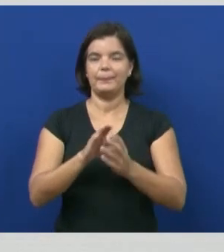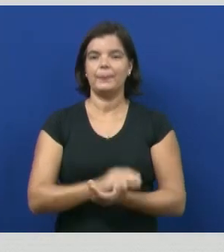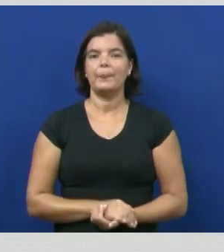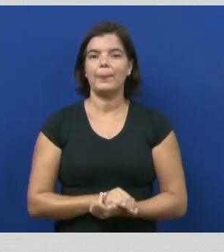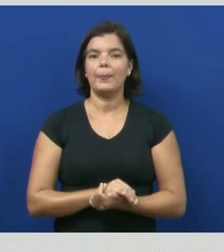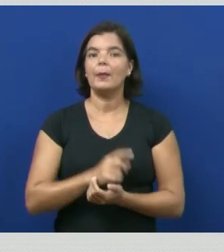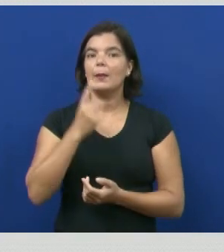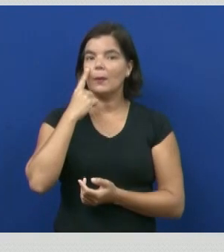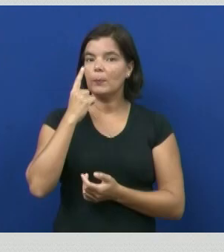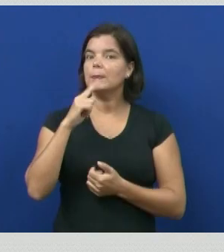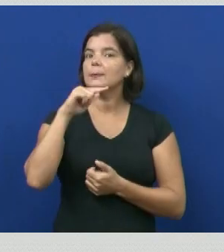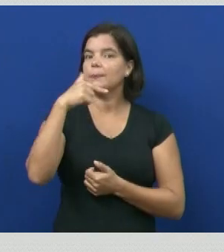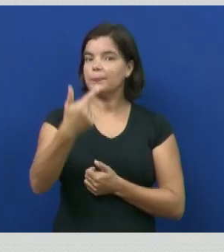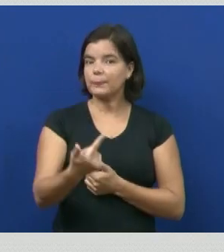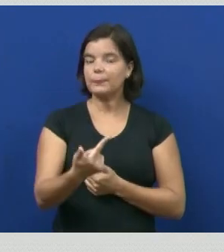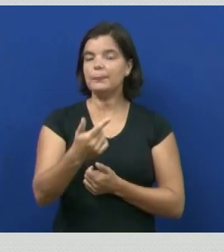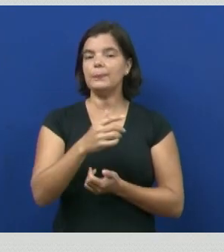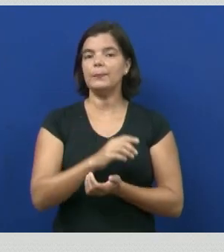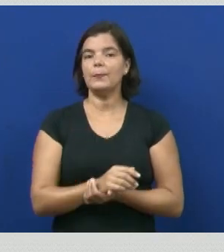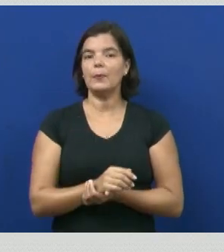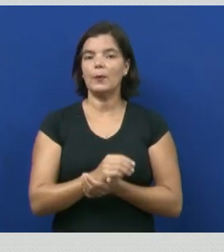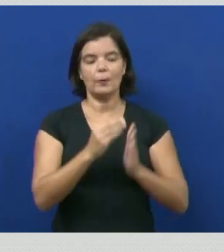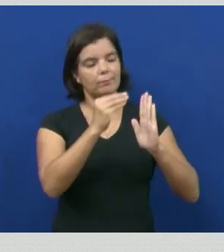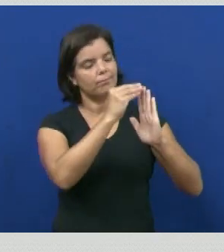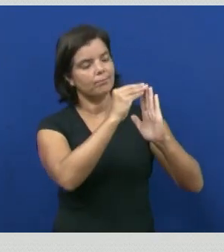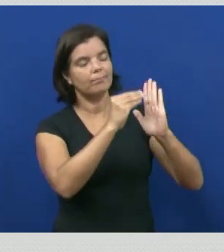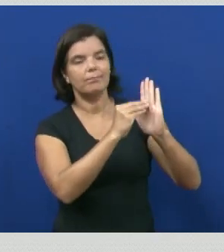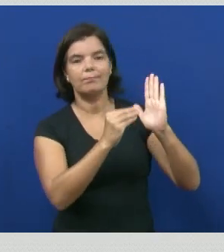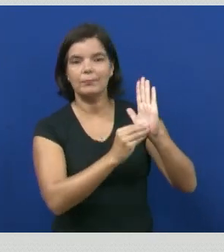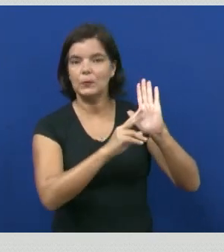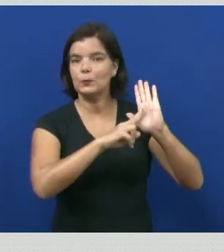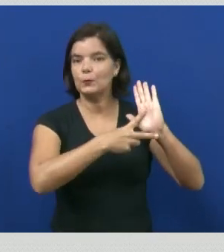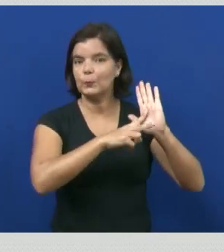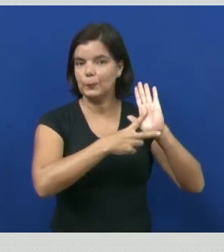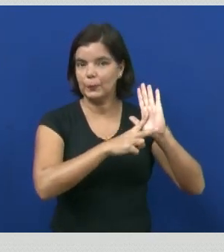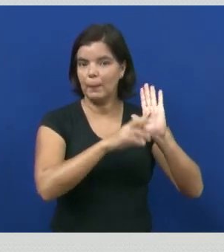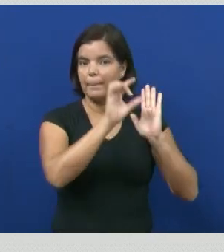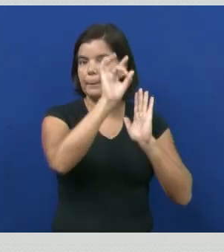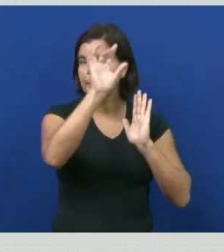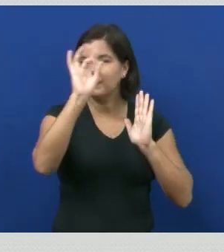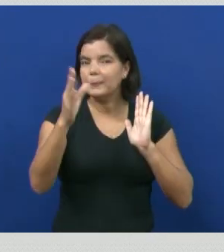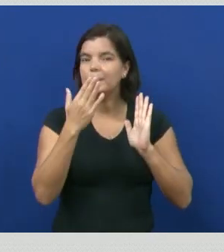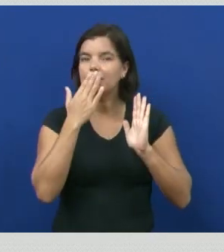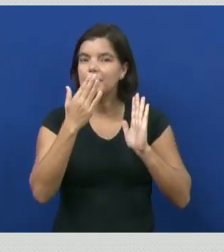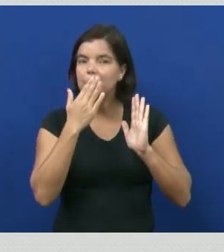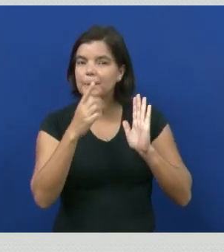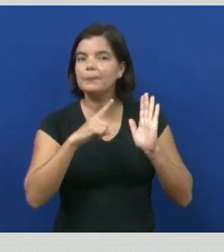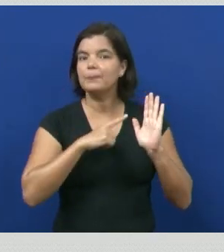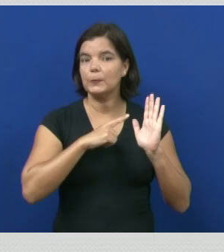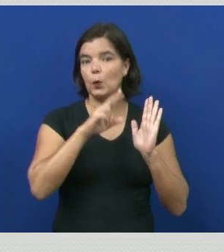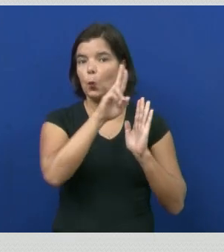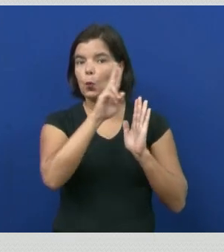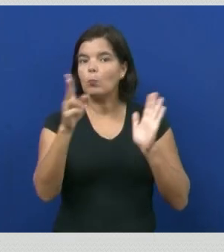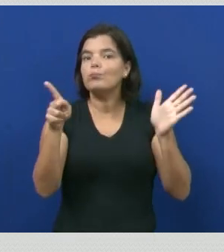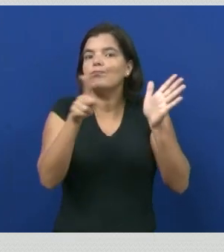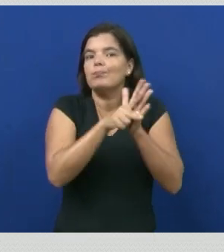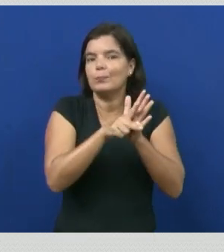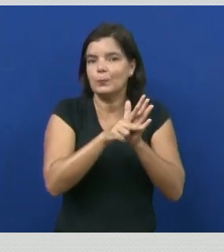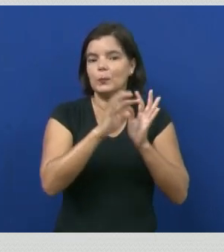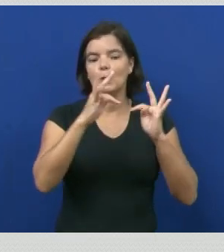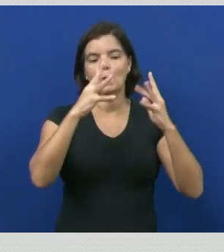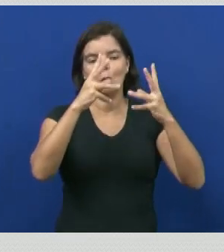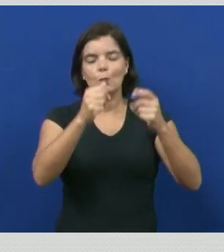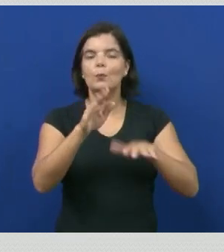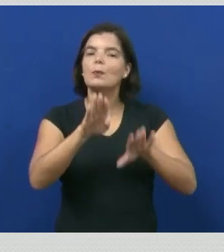A seguir, nós vemos as classificações dos polígonos, onde para cada tipo de polígono temos um nome especial. E tudo